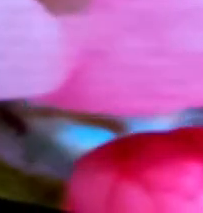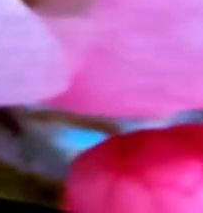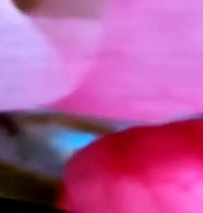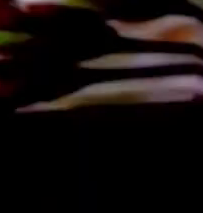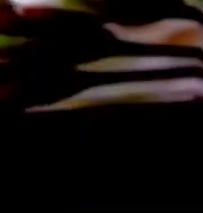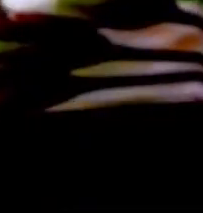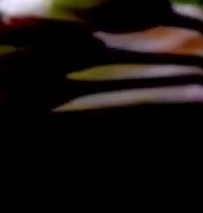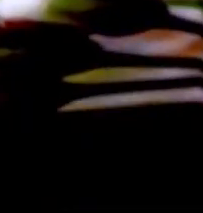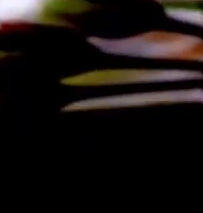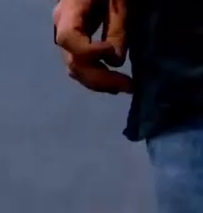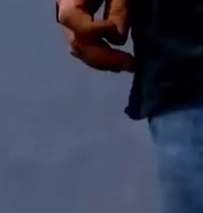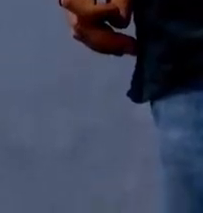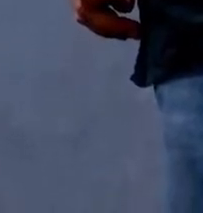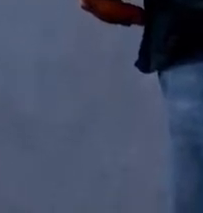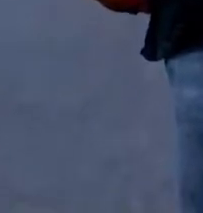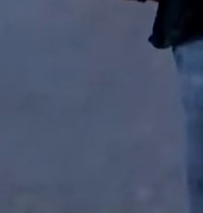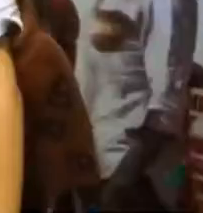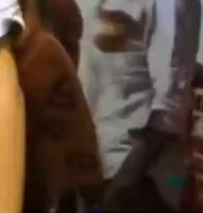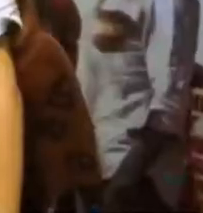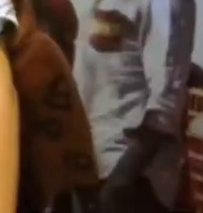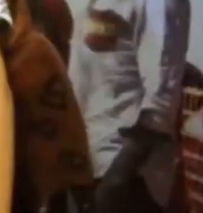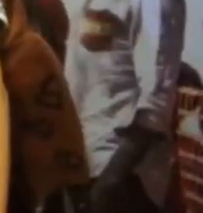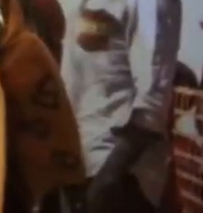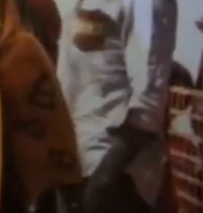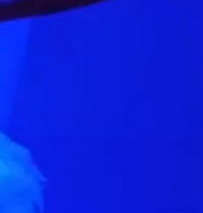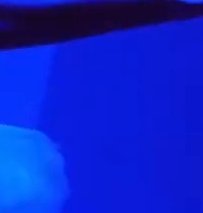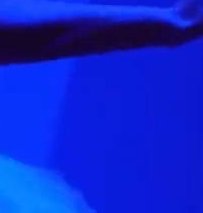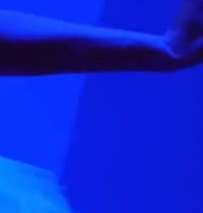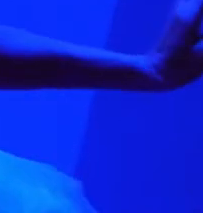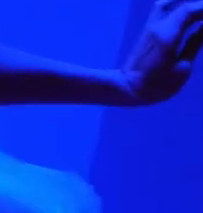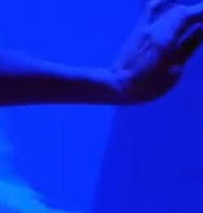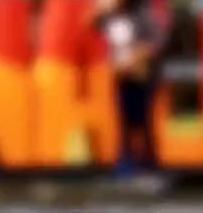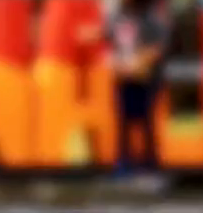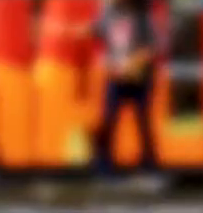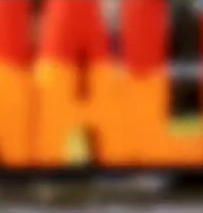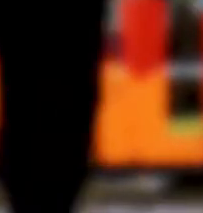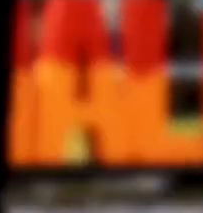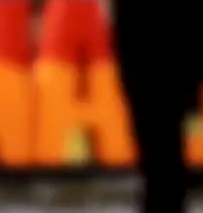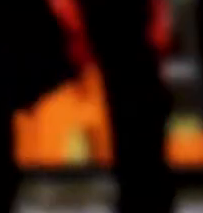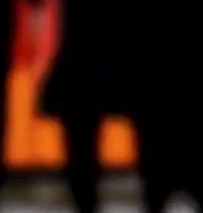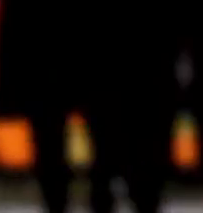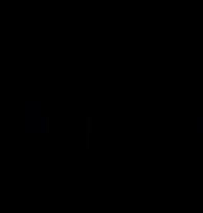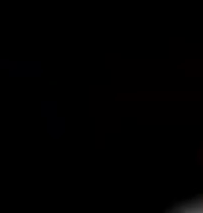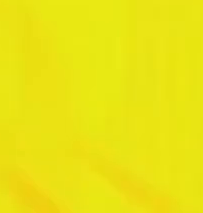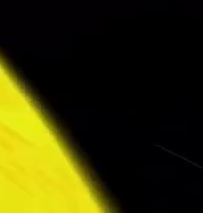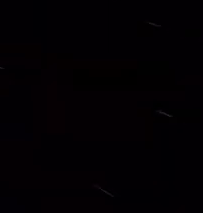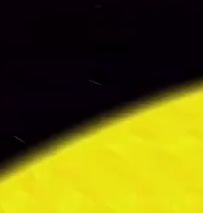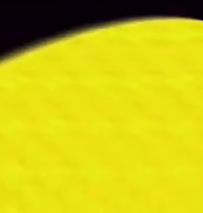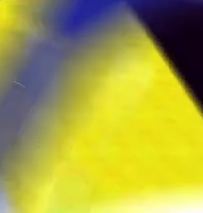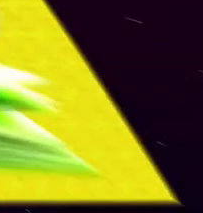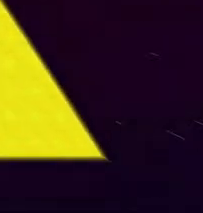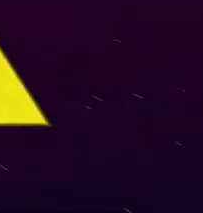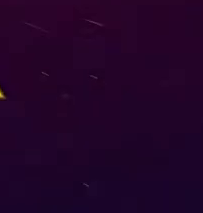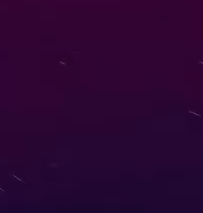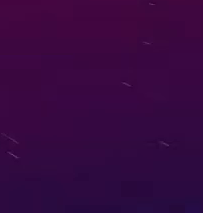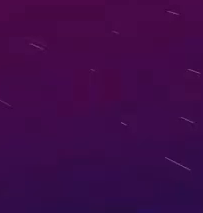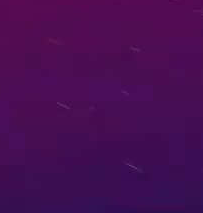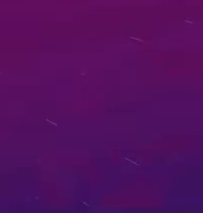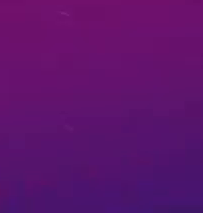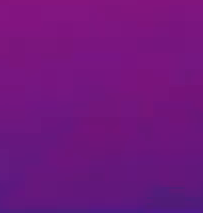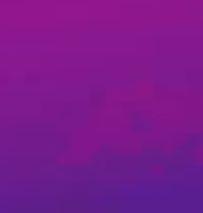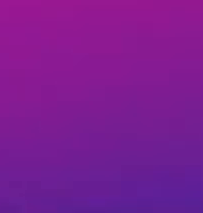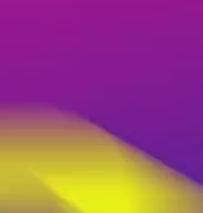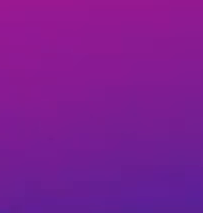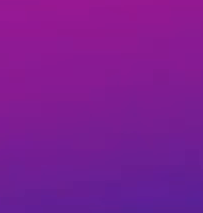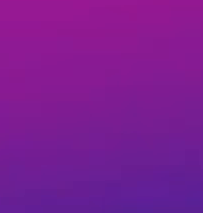a edição especial de 40 anos da Bienal viu e pulsar Suas Emoções Bienal do Livro Rio